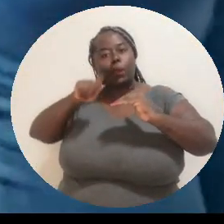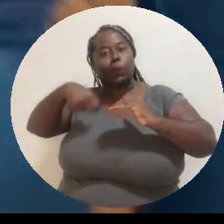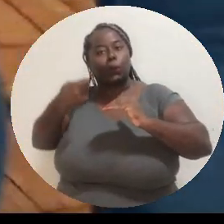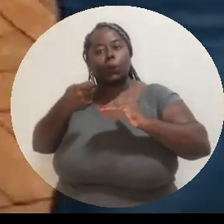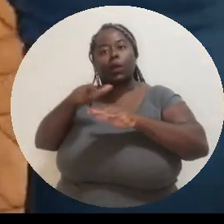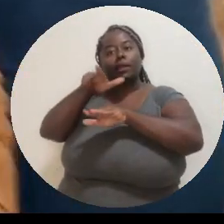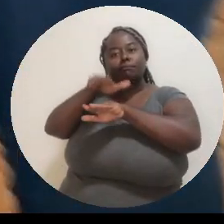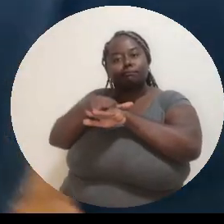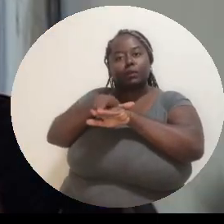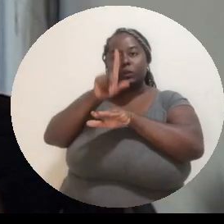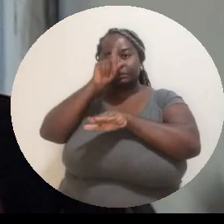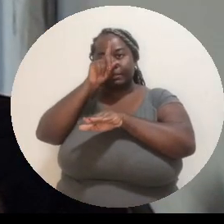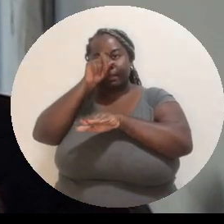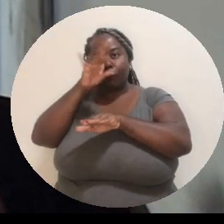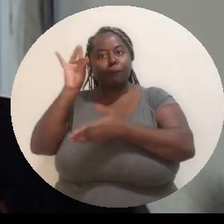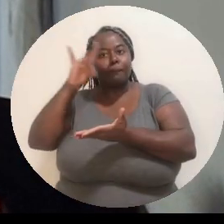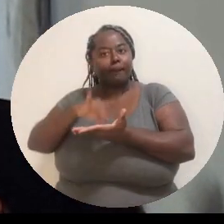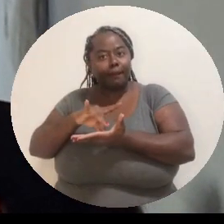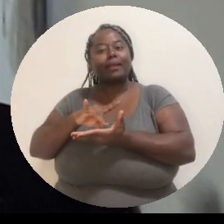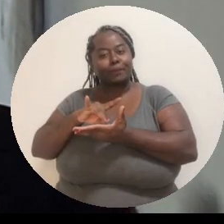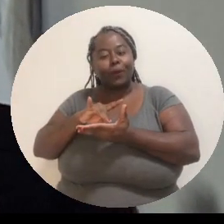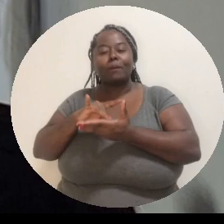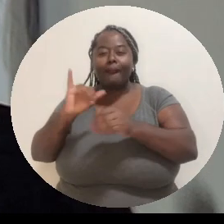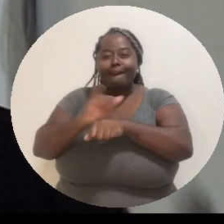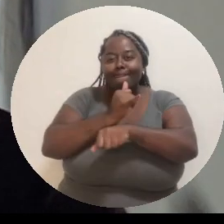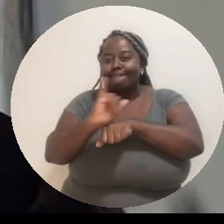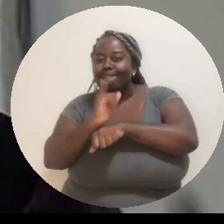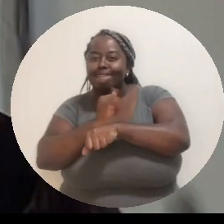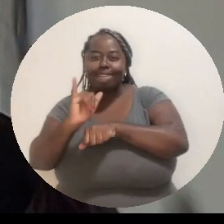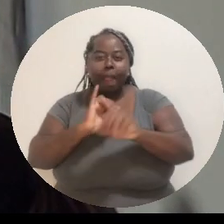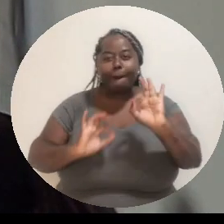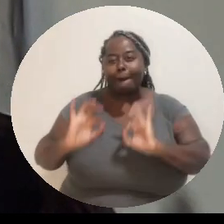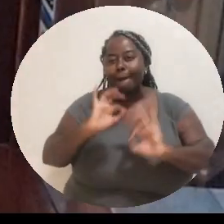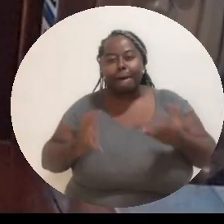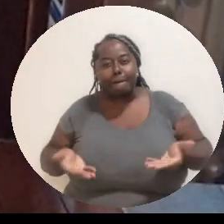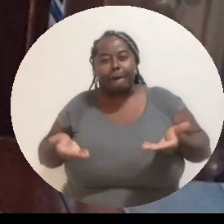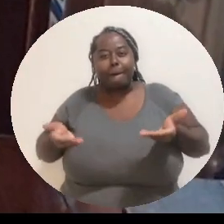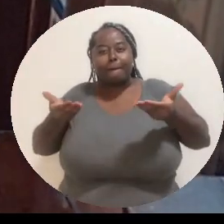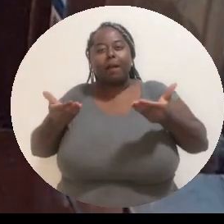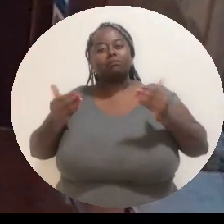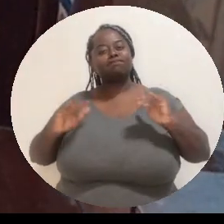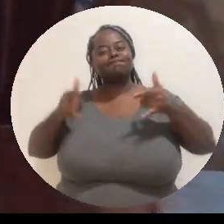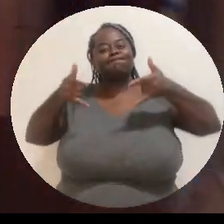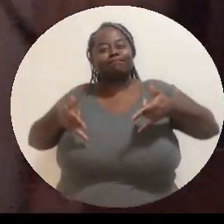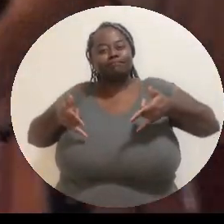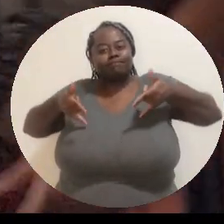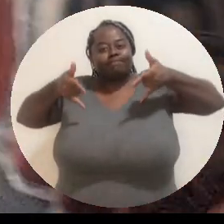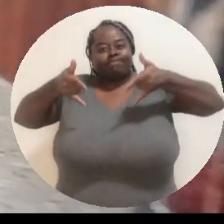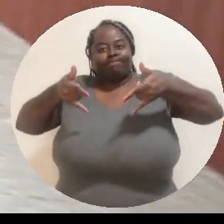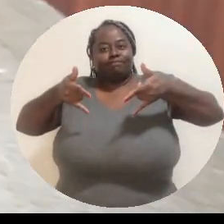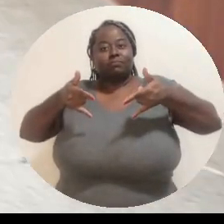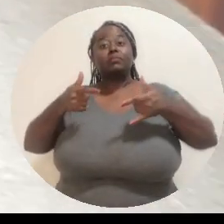hospitalar, parecesse uma cama de hospital, que normalmente é mais alta. Uma das coisas que eu quis